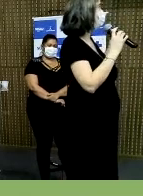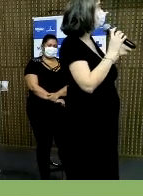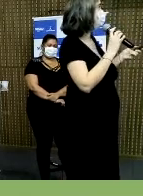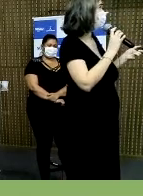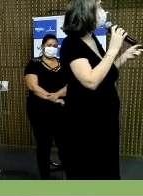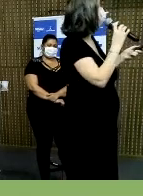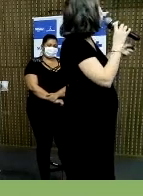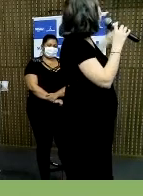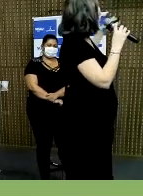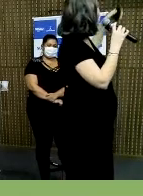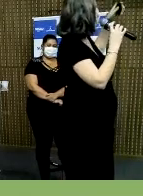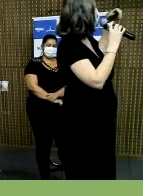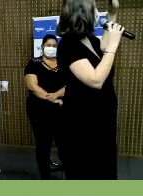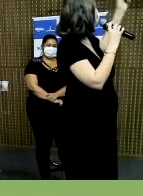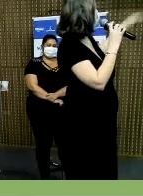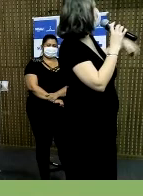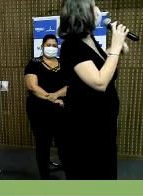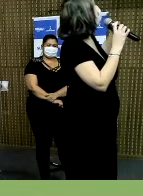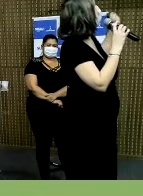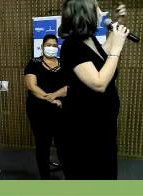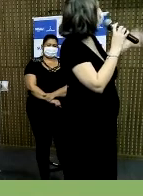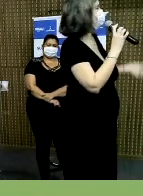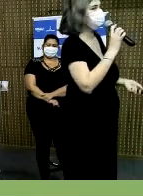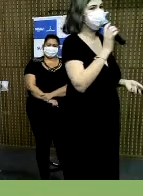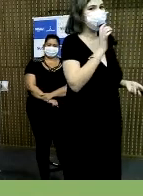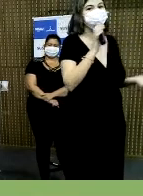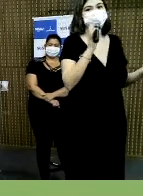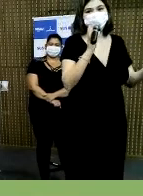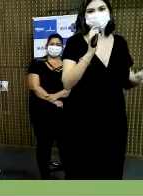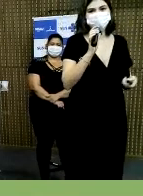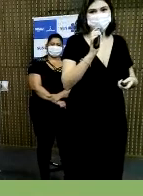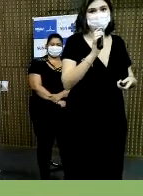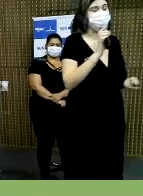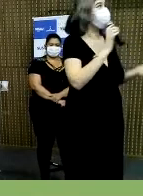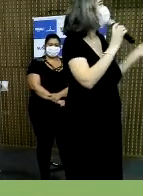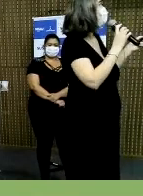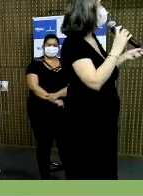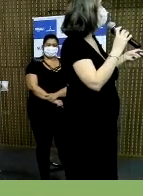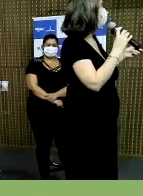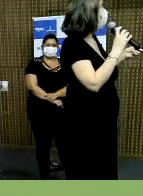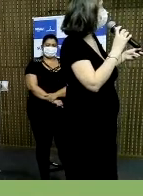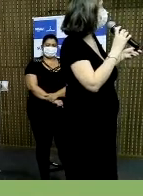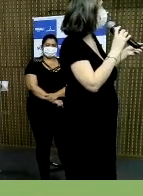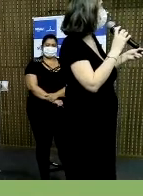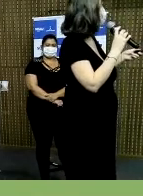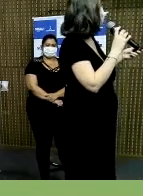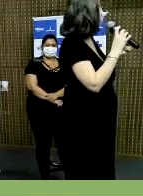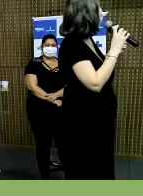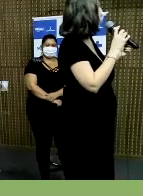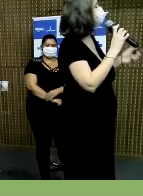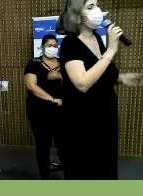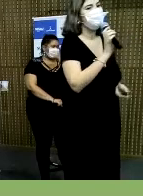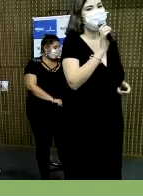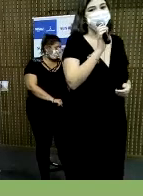foram essenciais, como no telemonitoramento, as outras ações, e no fluxo rápido. O que não houve é